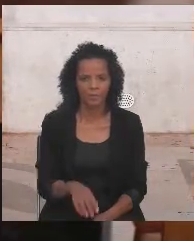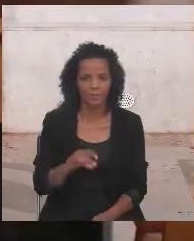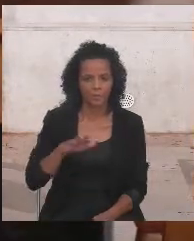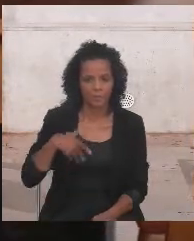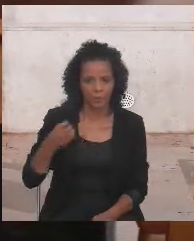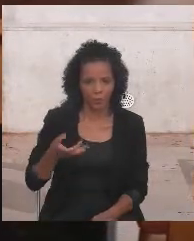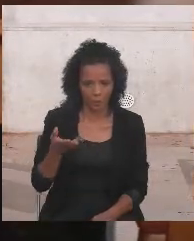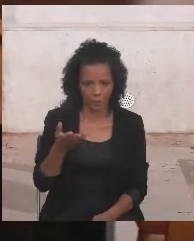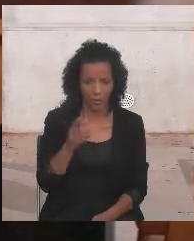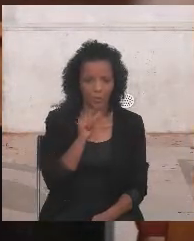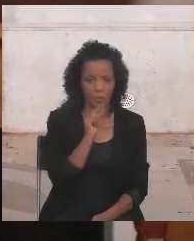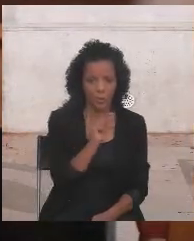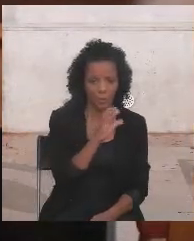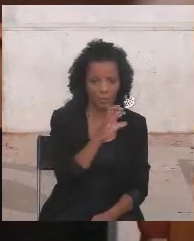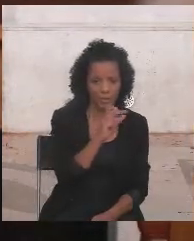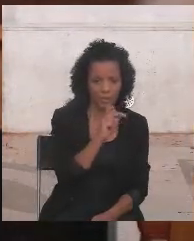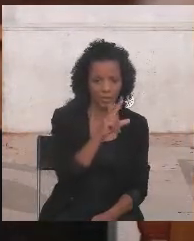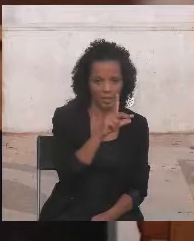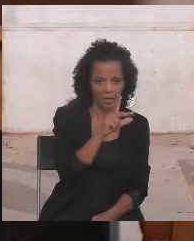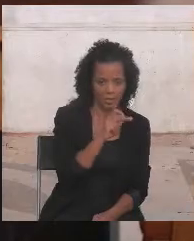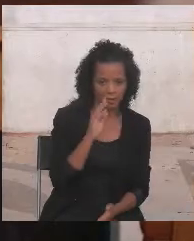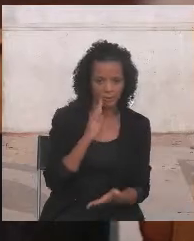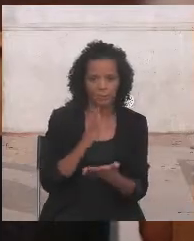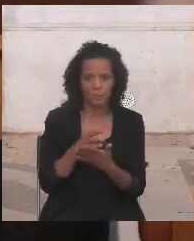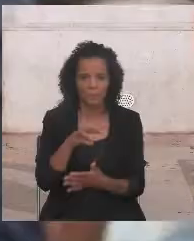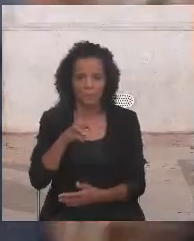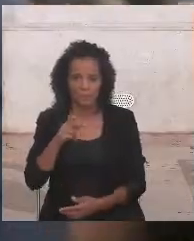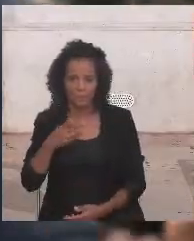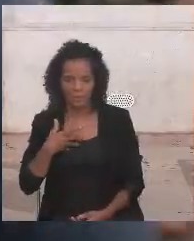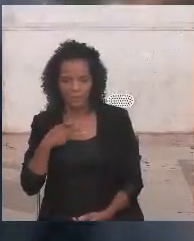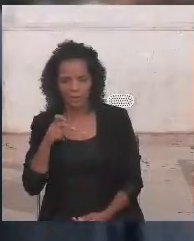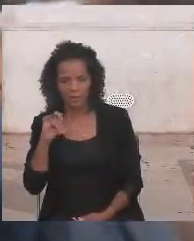Misericórdia, Carla Cristina Ferreira Madeira.